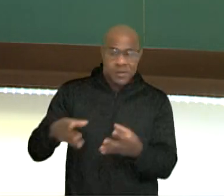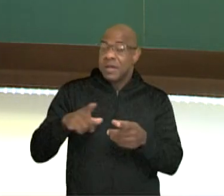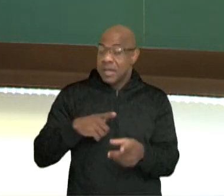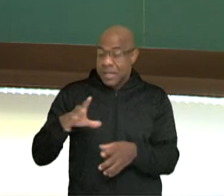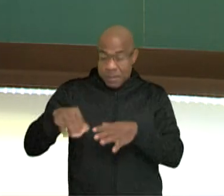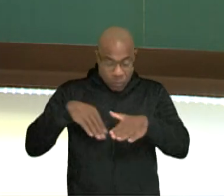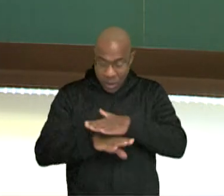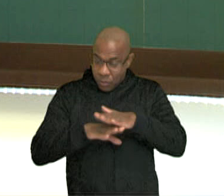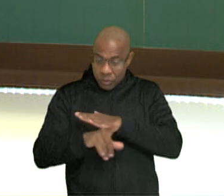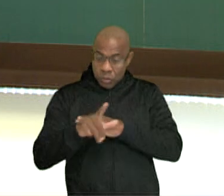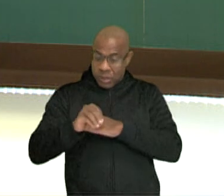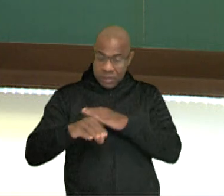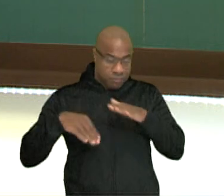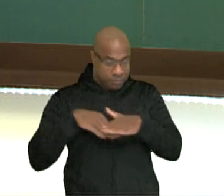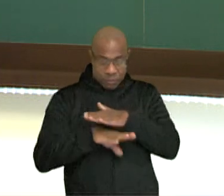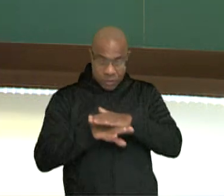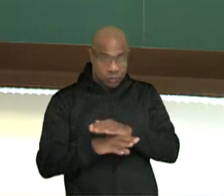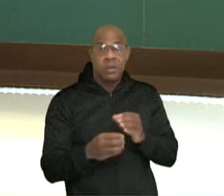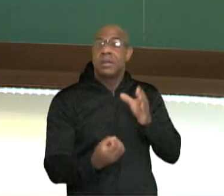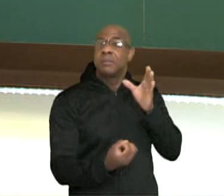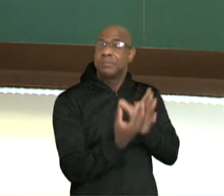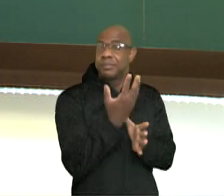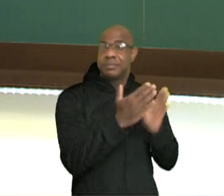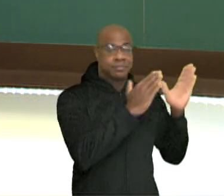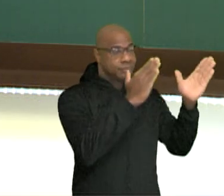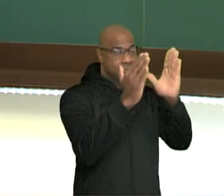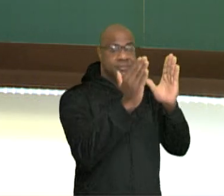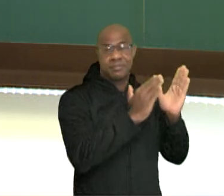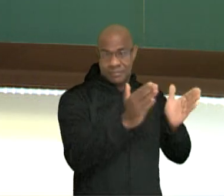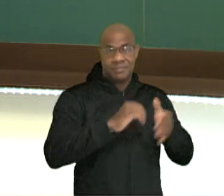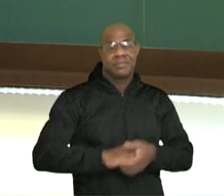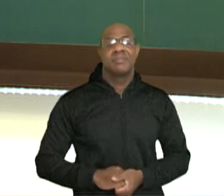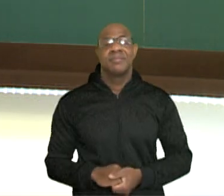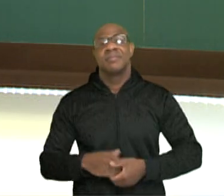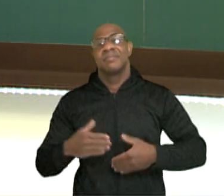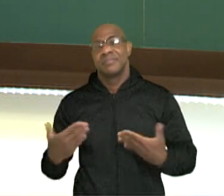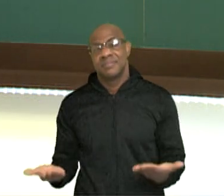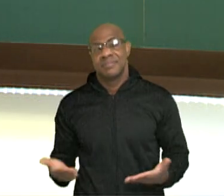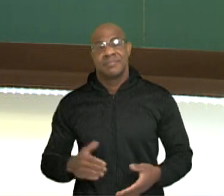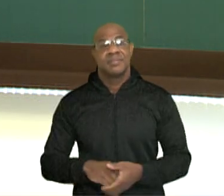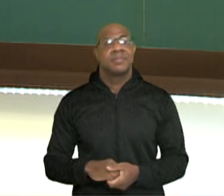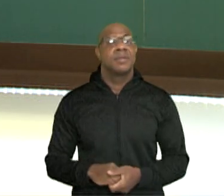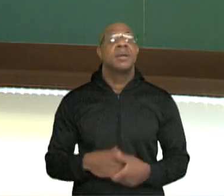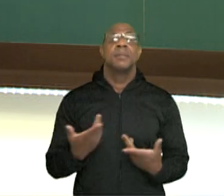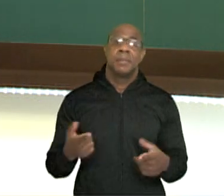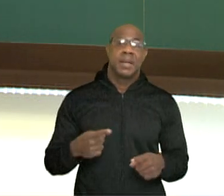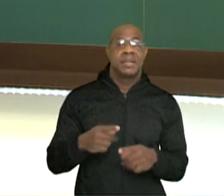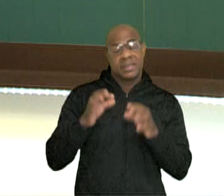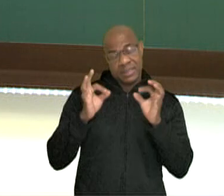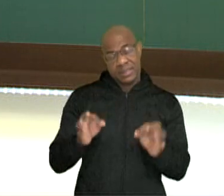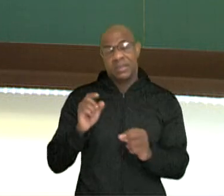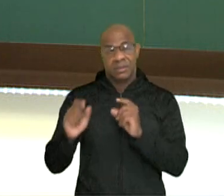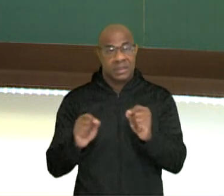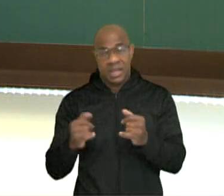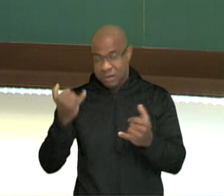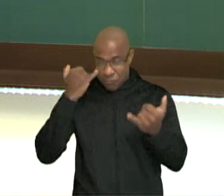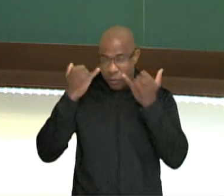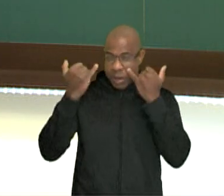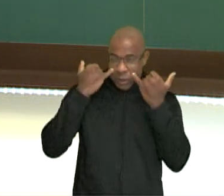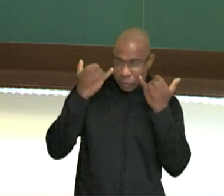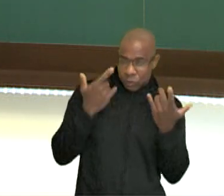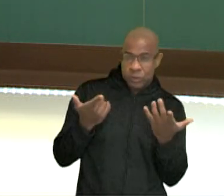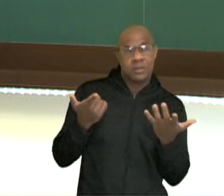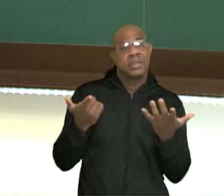ali sendo desperdiçados, iriam ali para o lixo ou para a reciclagem, mas com certeza aquelas